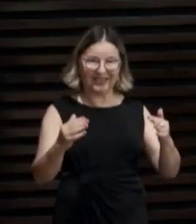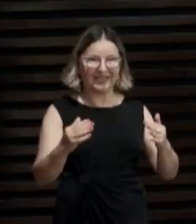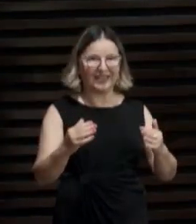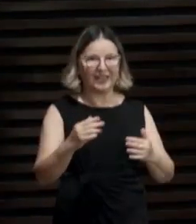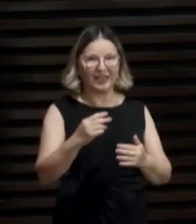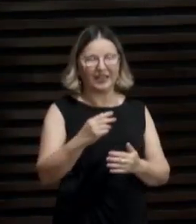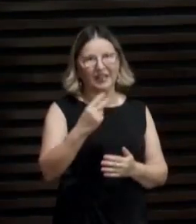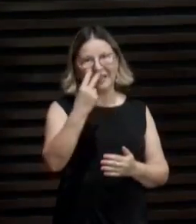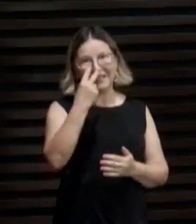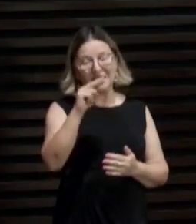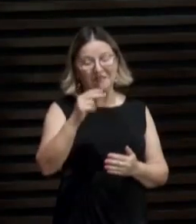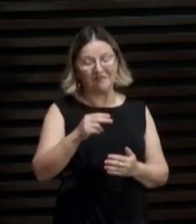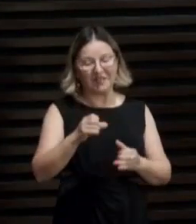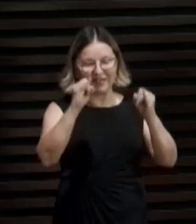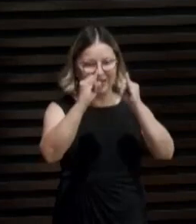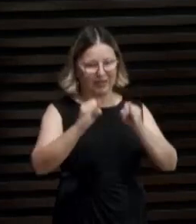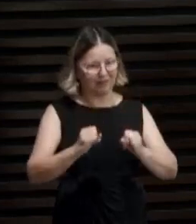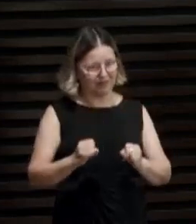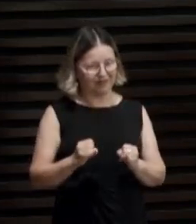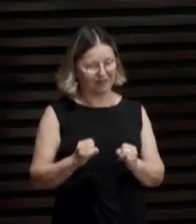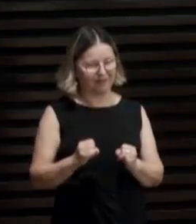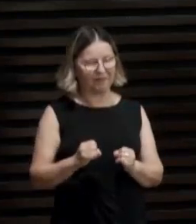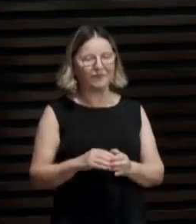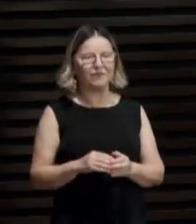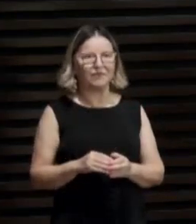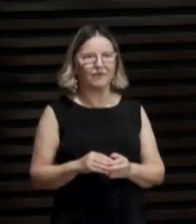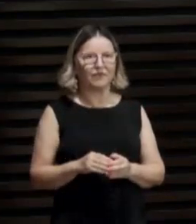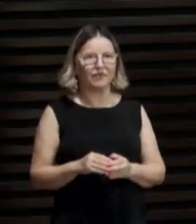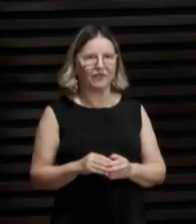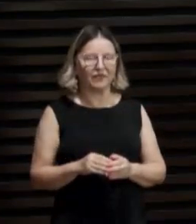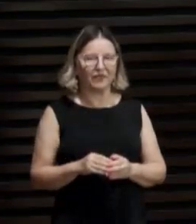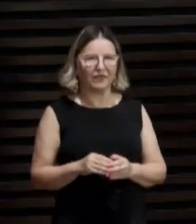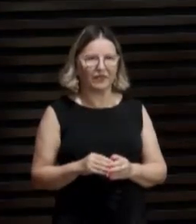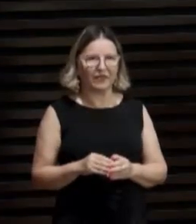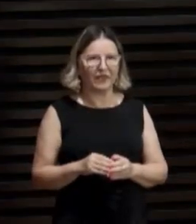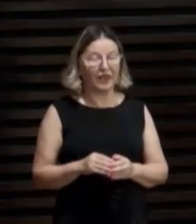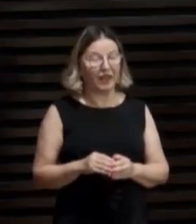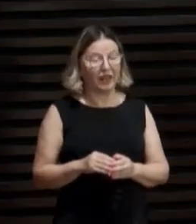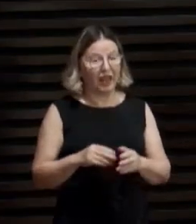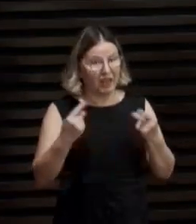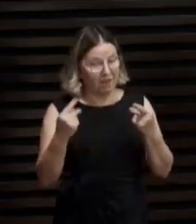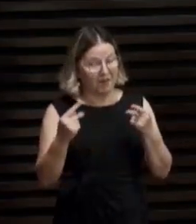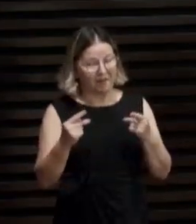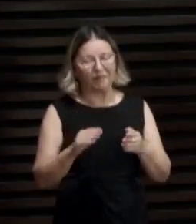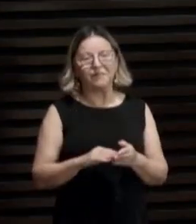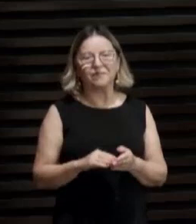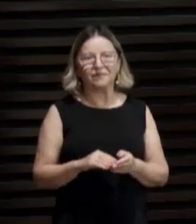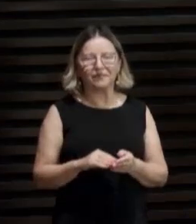Nabucodonosor tinha levantado. E aí ele faz uma pregação. Ele diz assim,